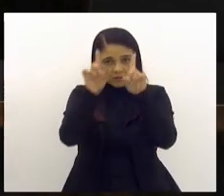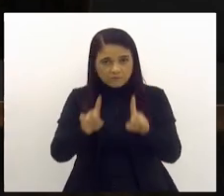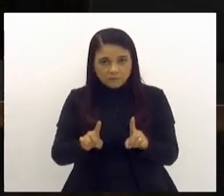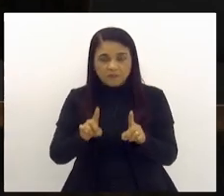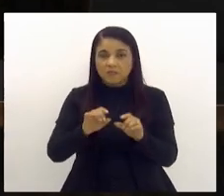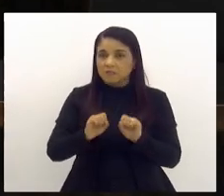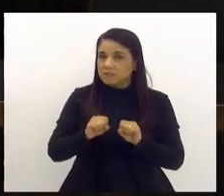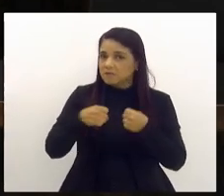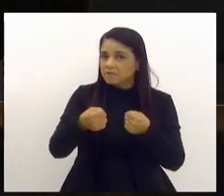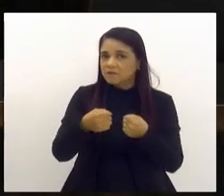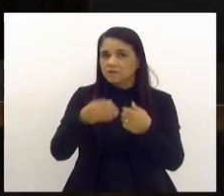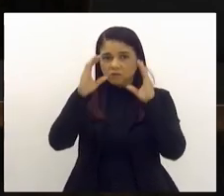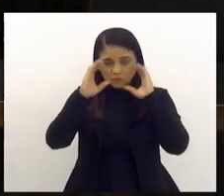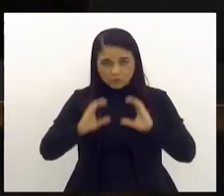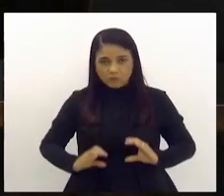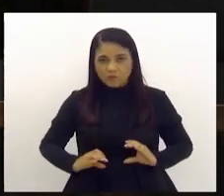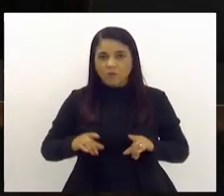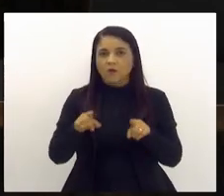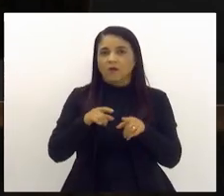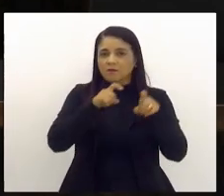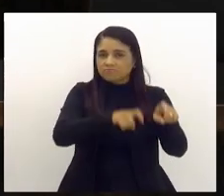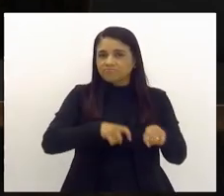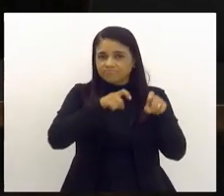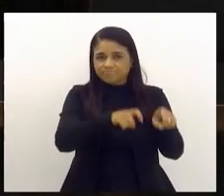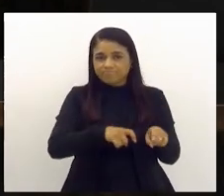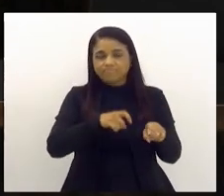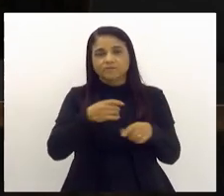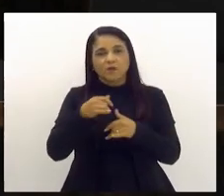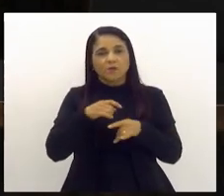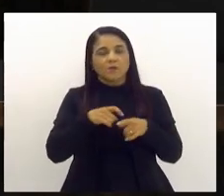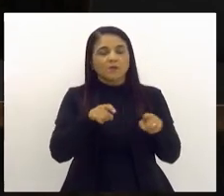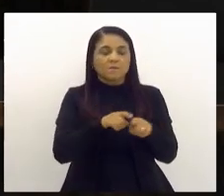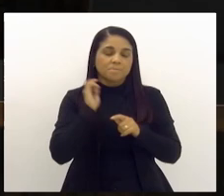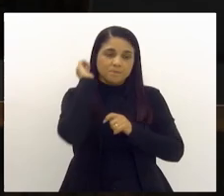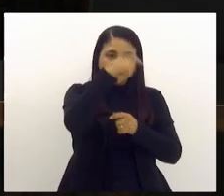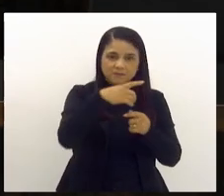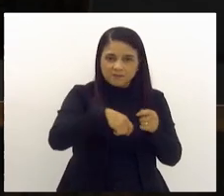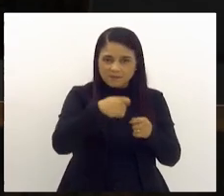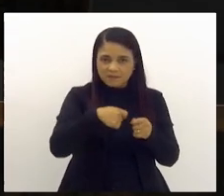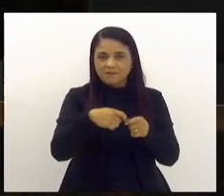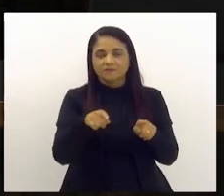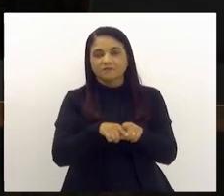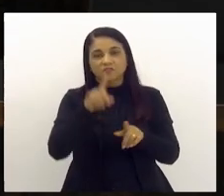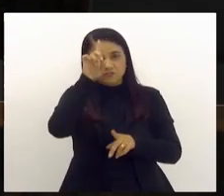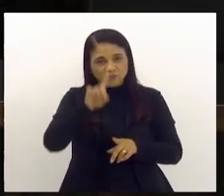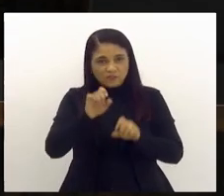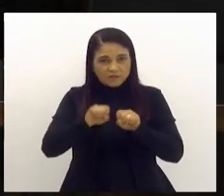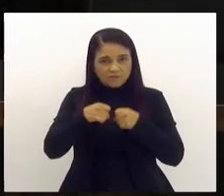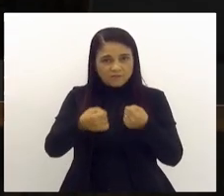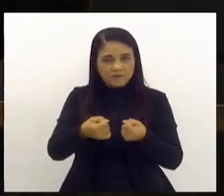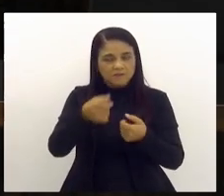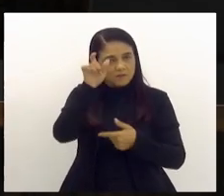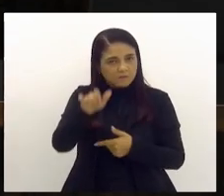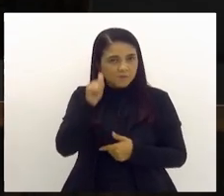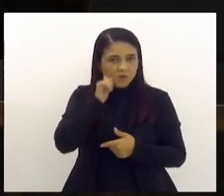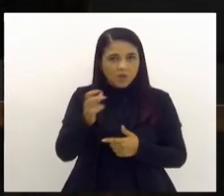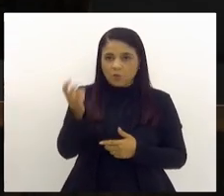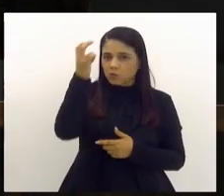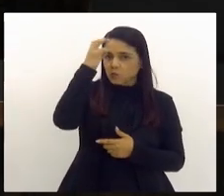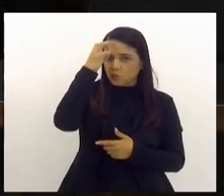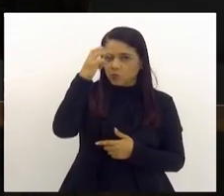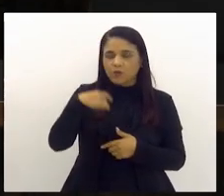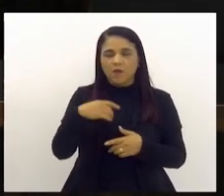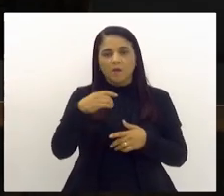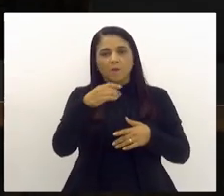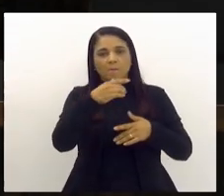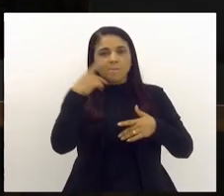do consumidor, agricultura, pecuária e políticas rural, agrária e pesqueira, defesa dos direitos da mulher, de cultura, de